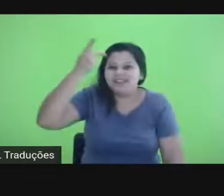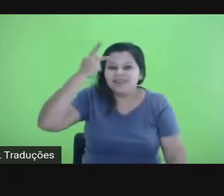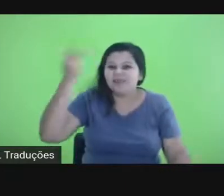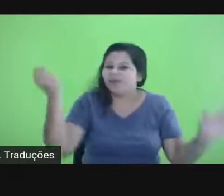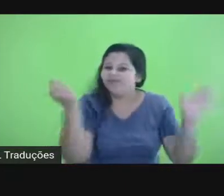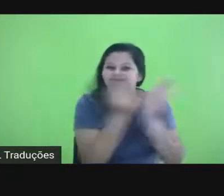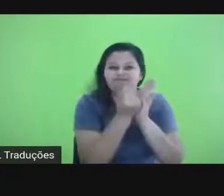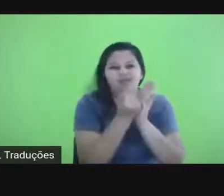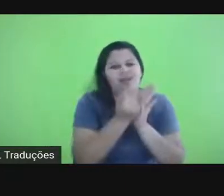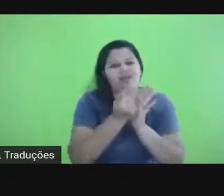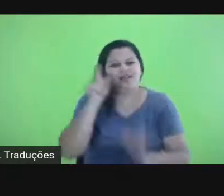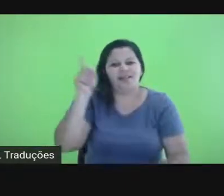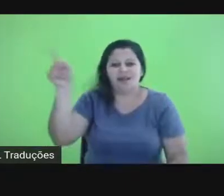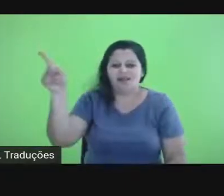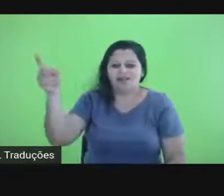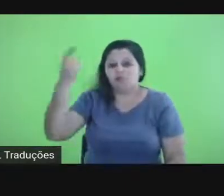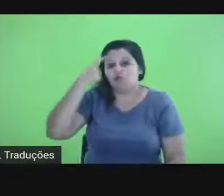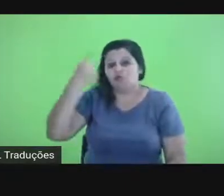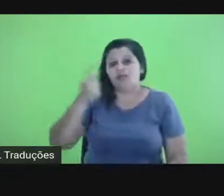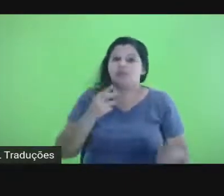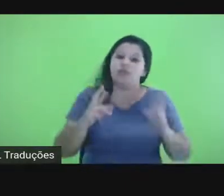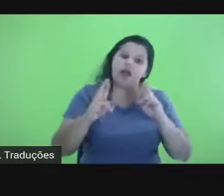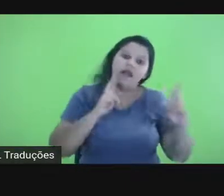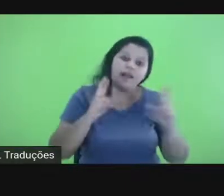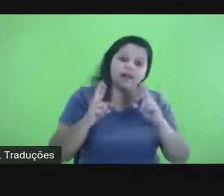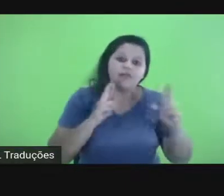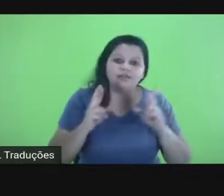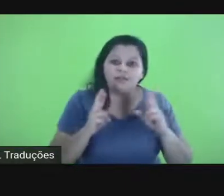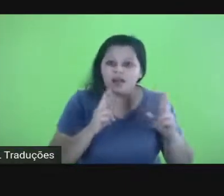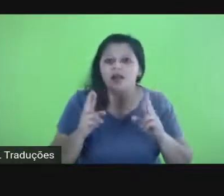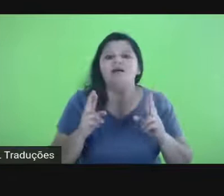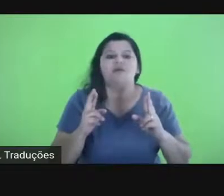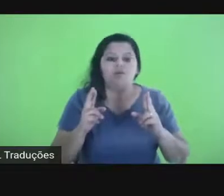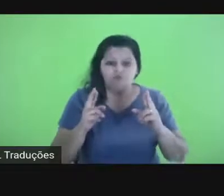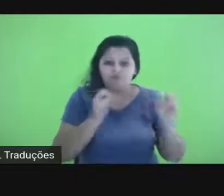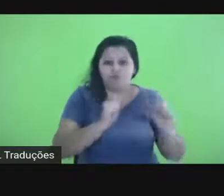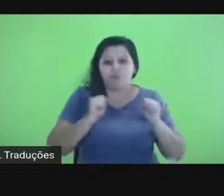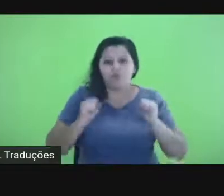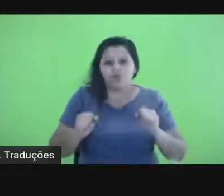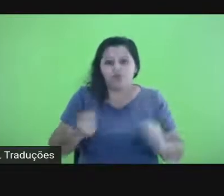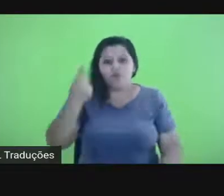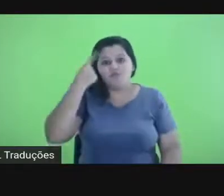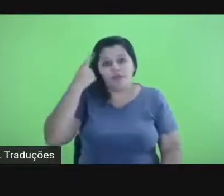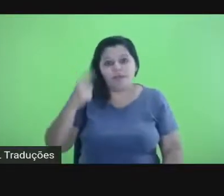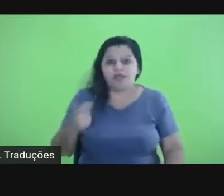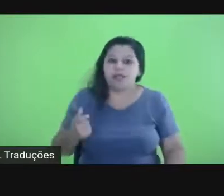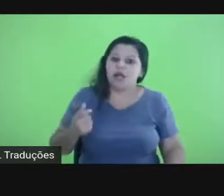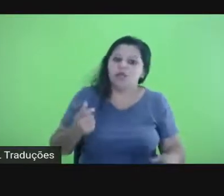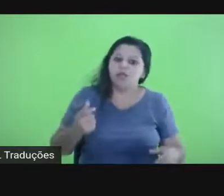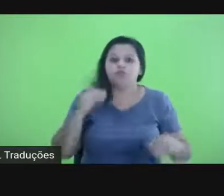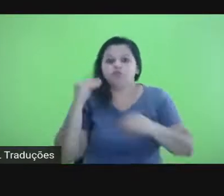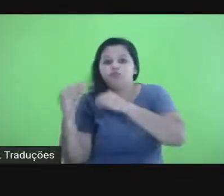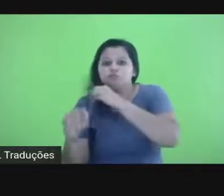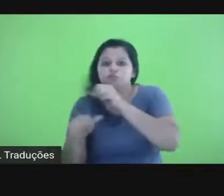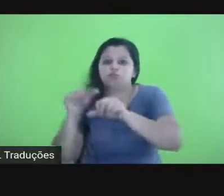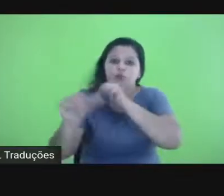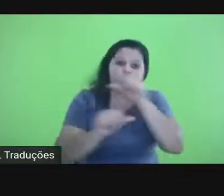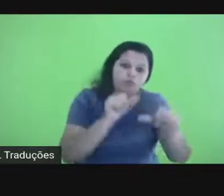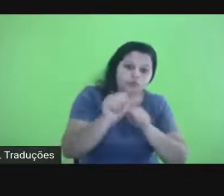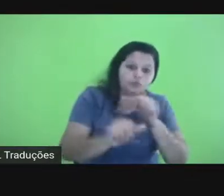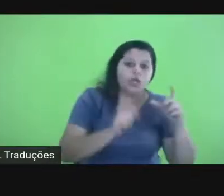marcado quando a gente pensa na relação centro e vai pensando na expansão para as bordas da cidade. Você